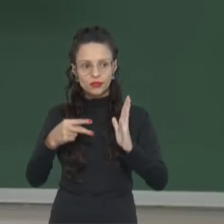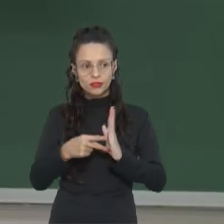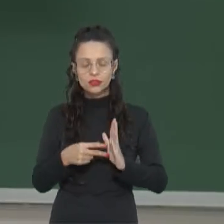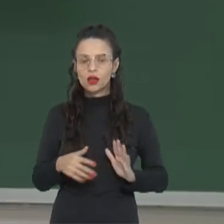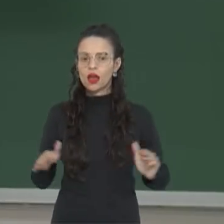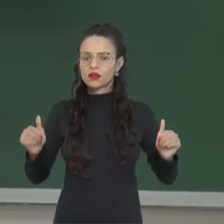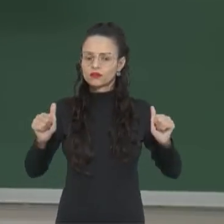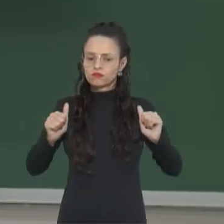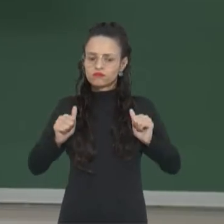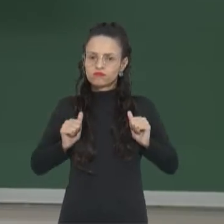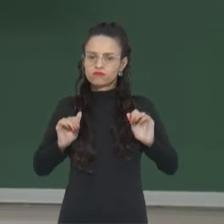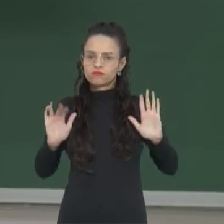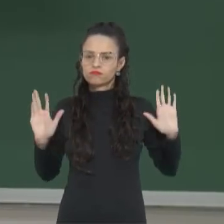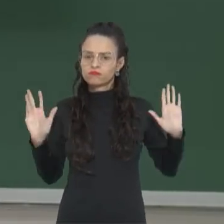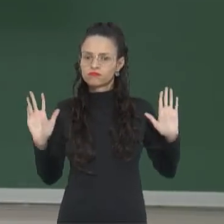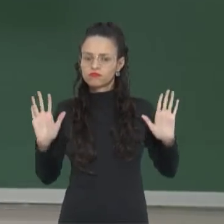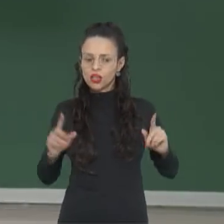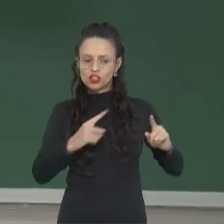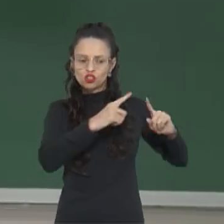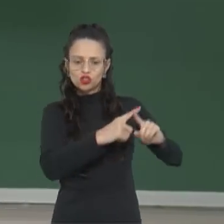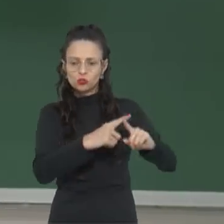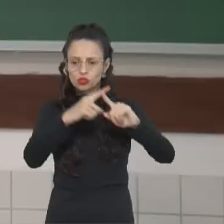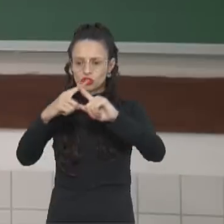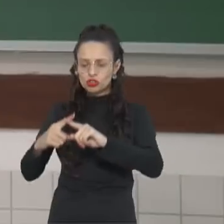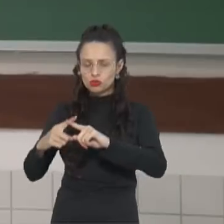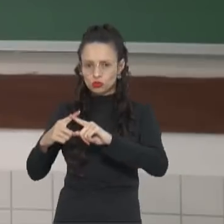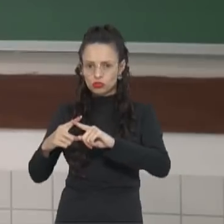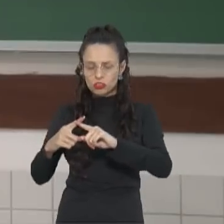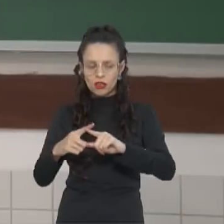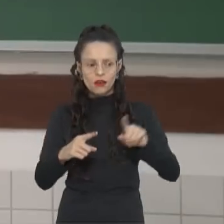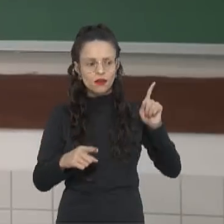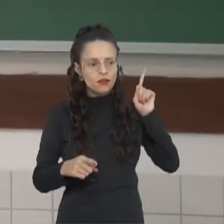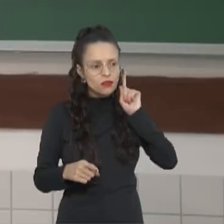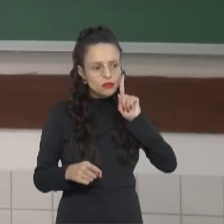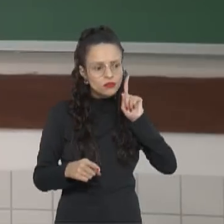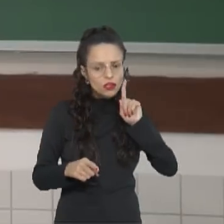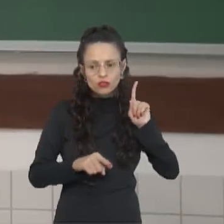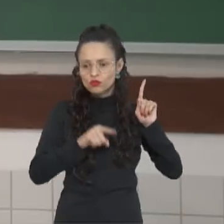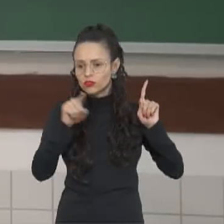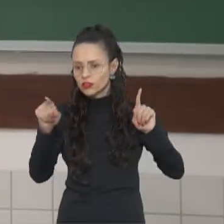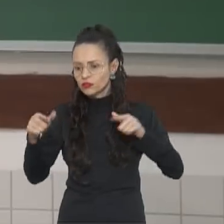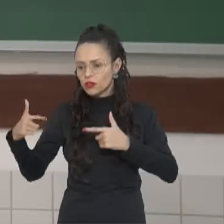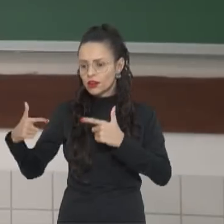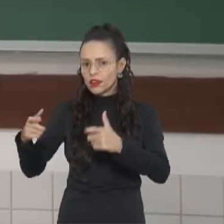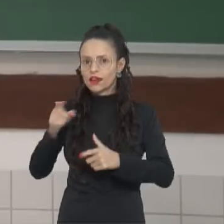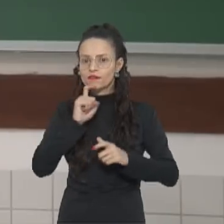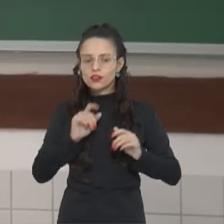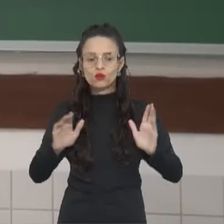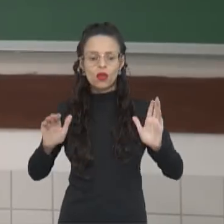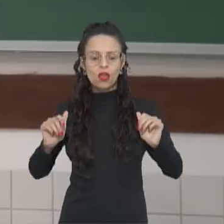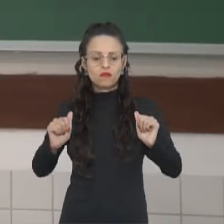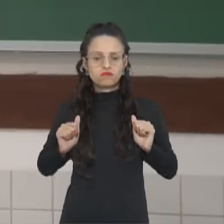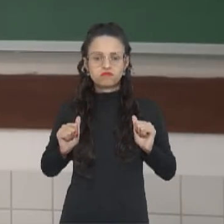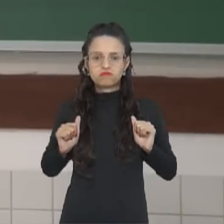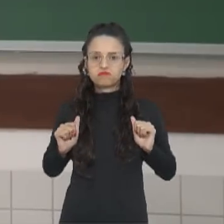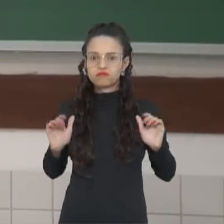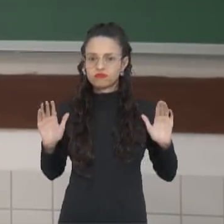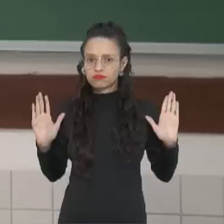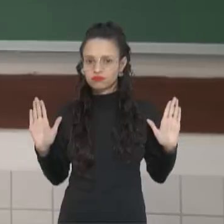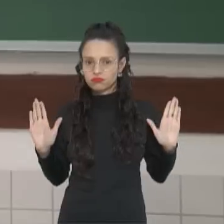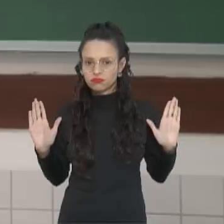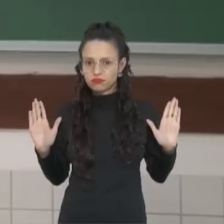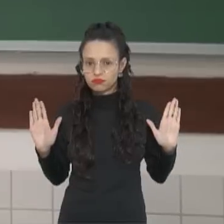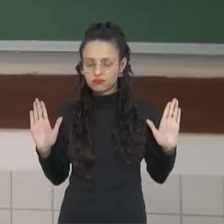eram neutros na disputa política entre Estados Unidos e Guerra Fria. Neutros. Então,